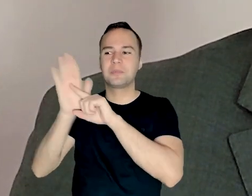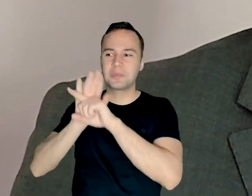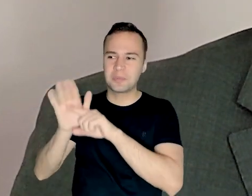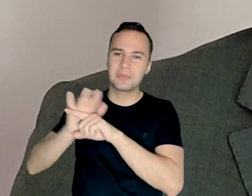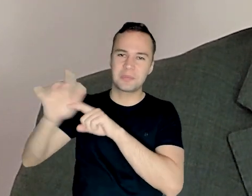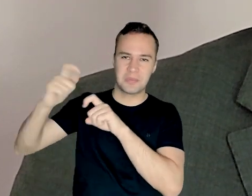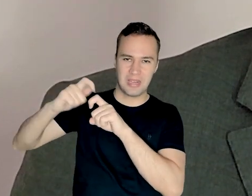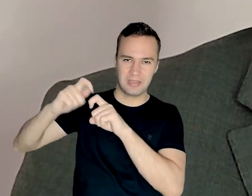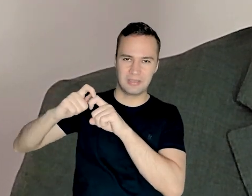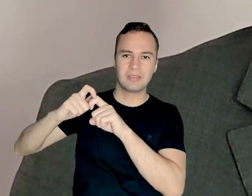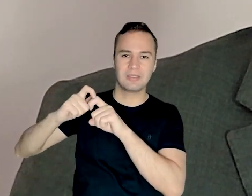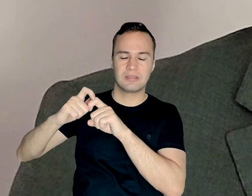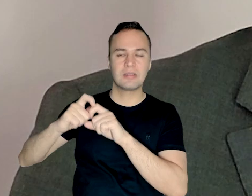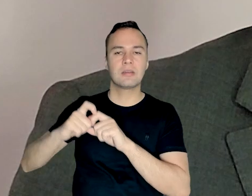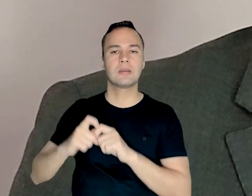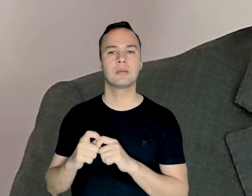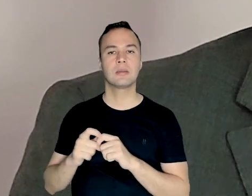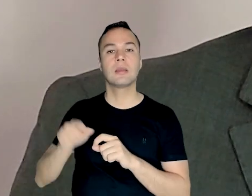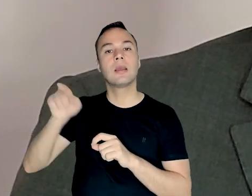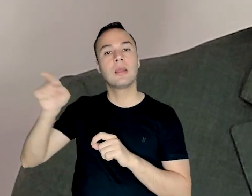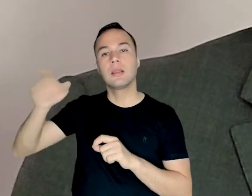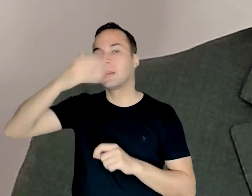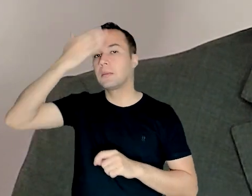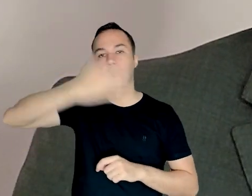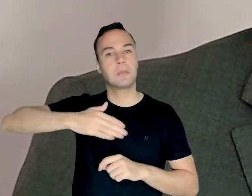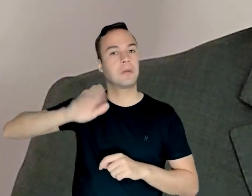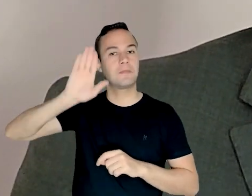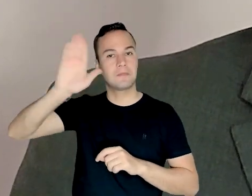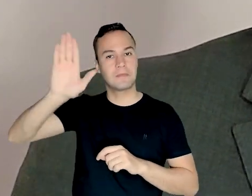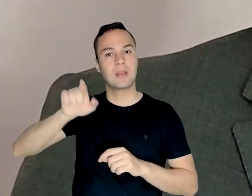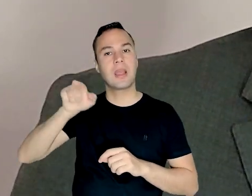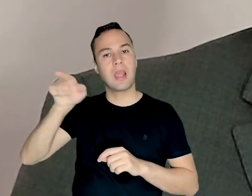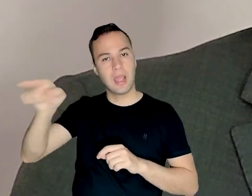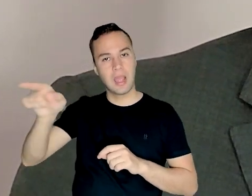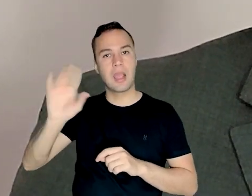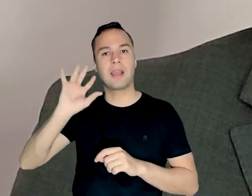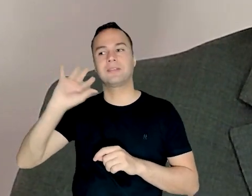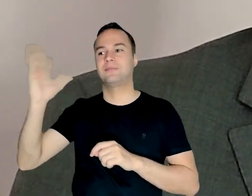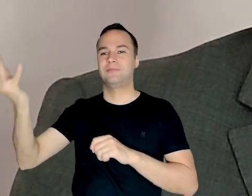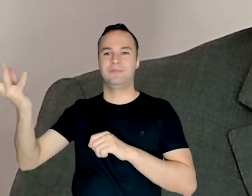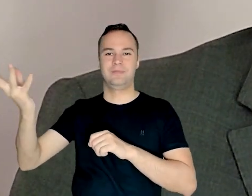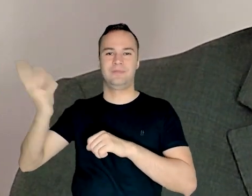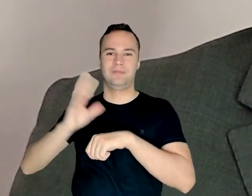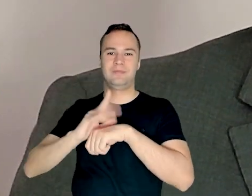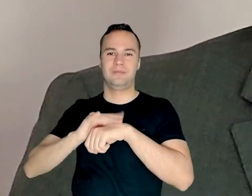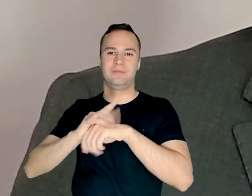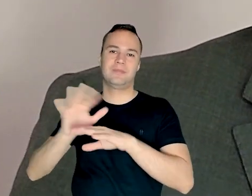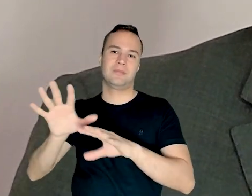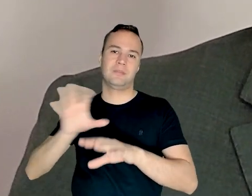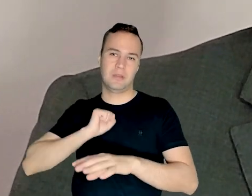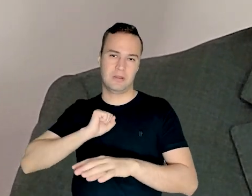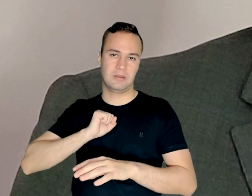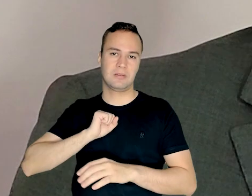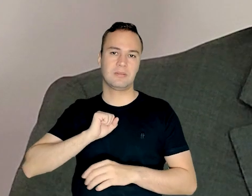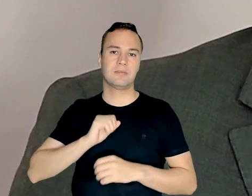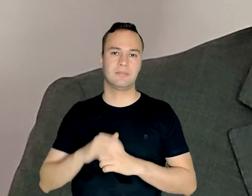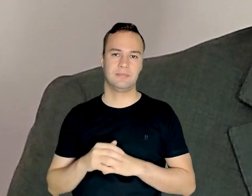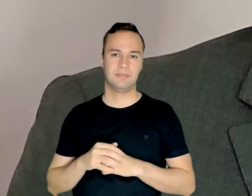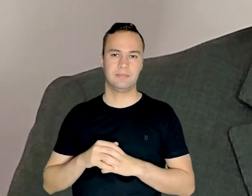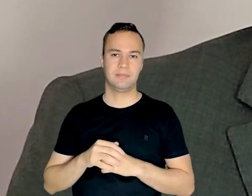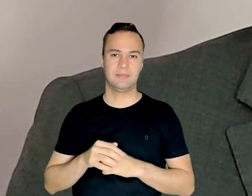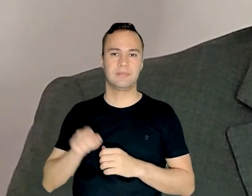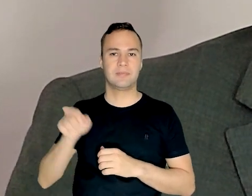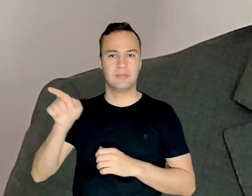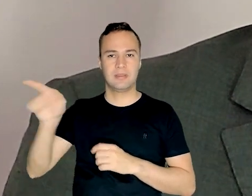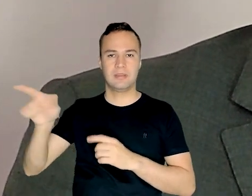normalmente fazer uma perícia médica que declarará o nexo de causalidade entre a doença